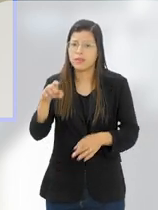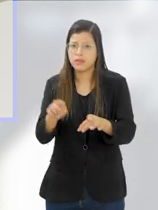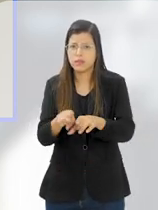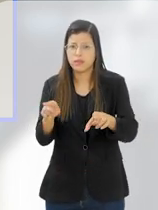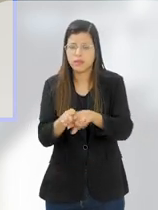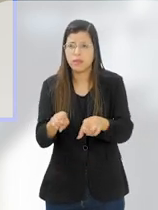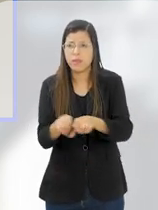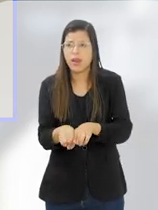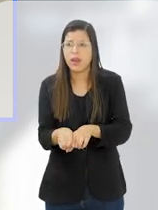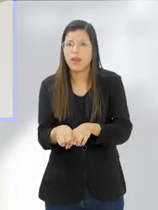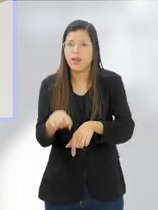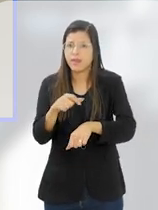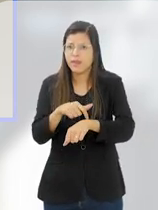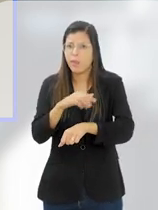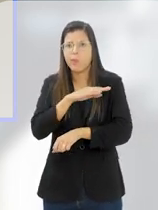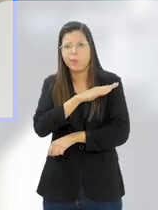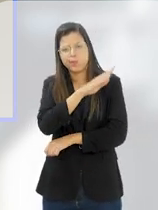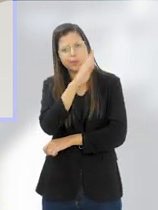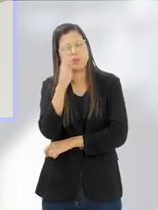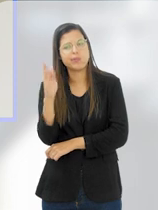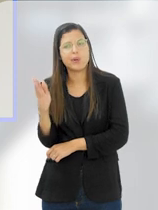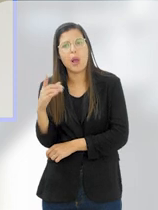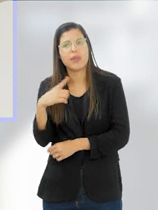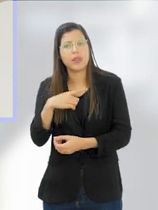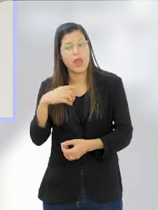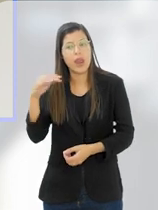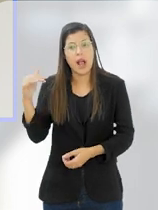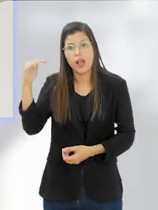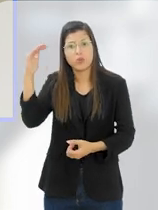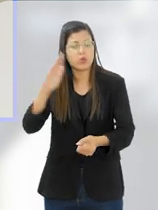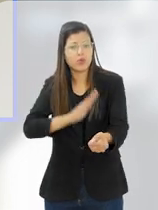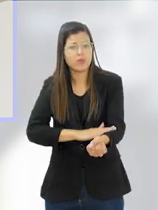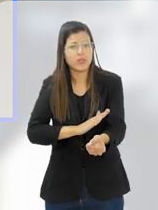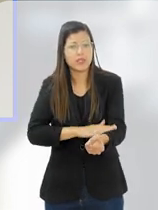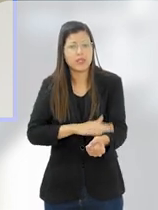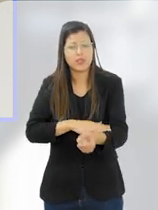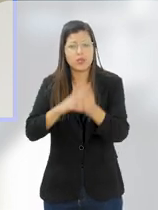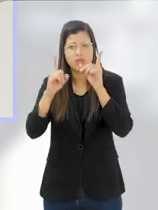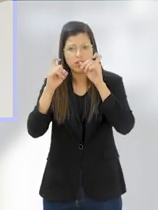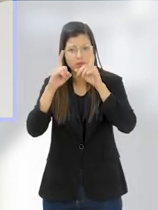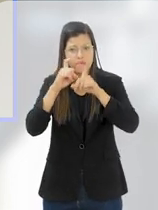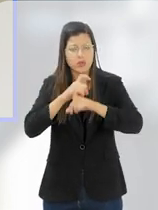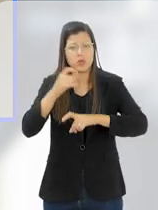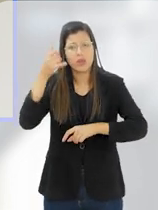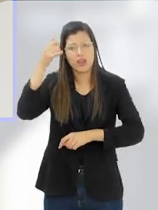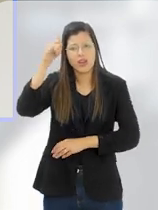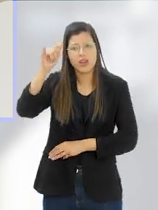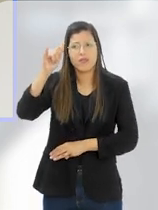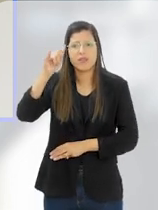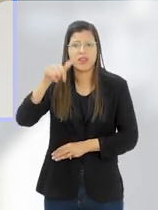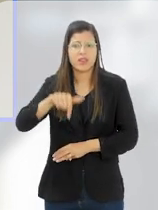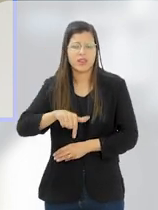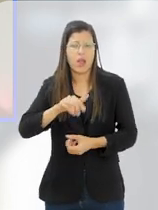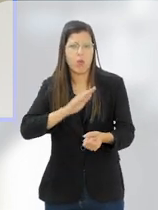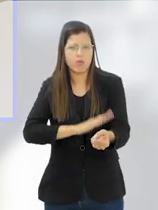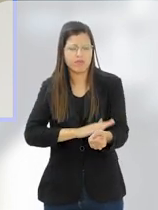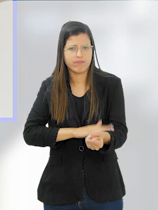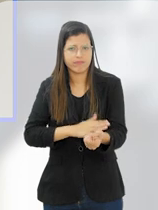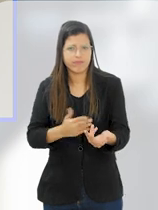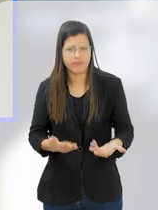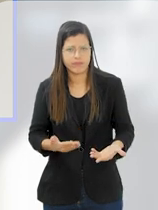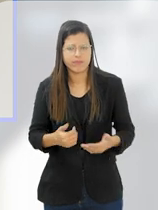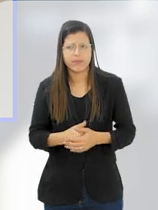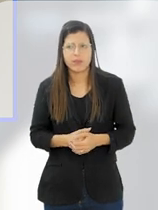celular. A gente tem adultos viciados mesmo, né? É difícil evitar o excesso. Não precisa nem falar em vício, o